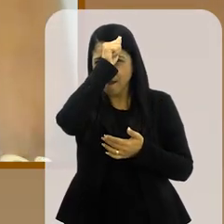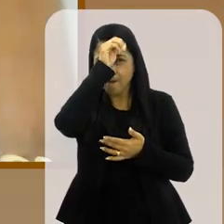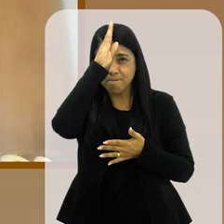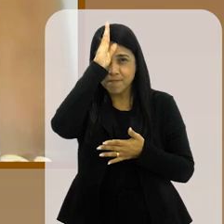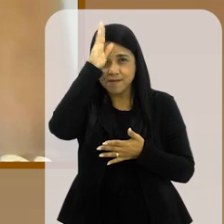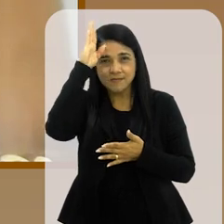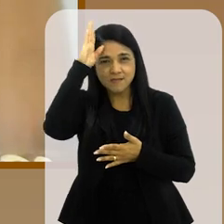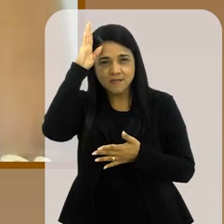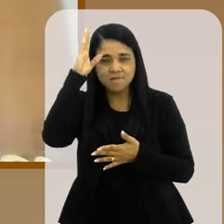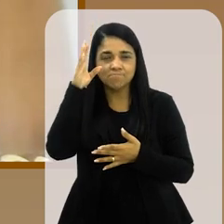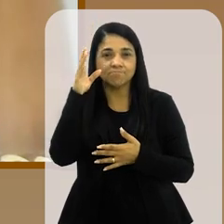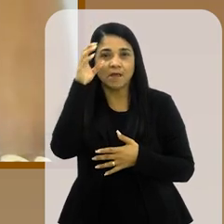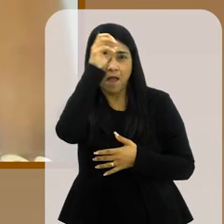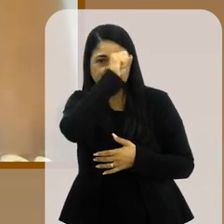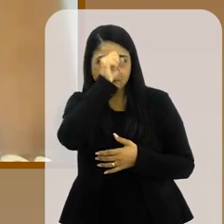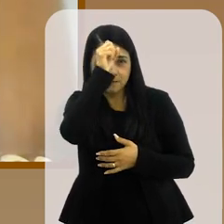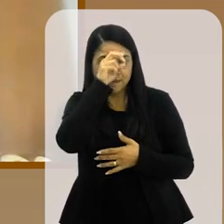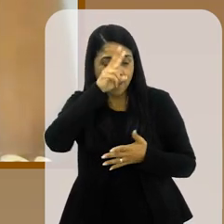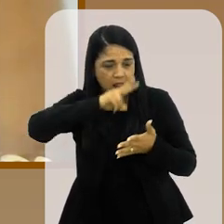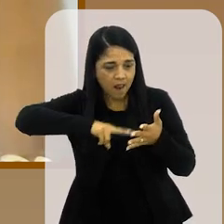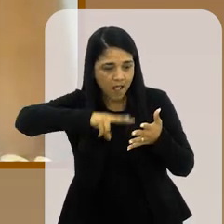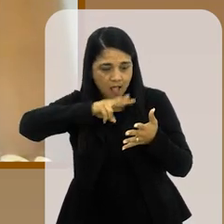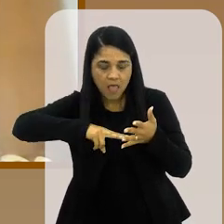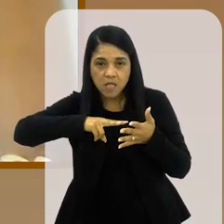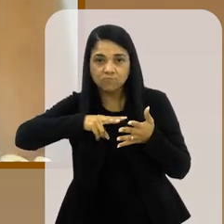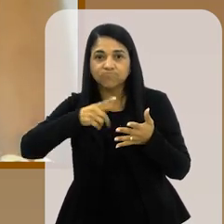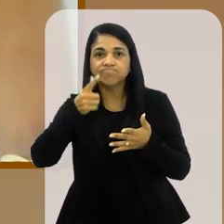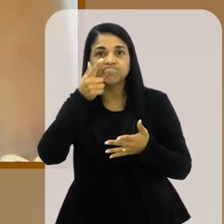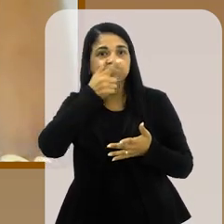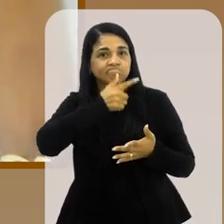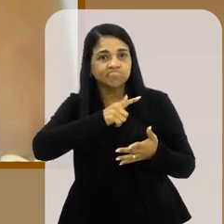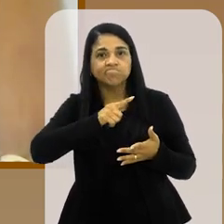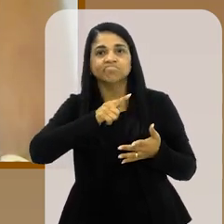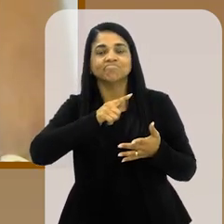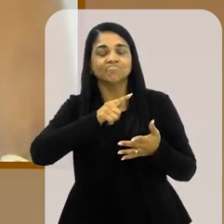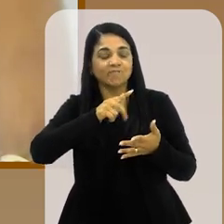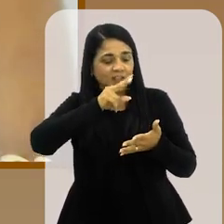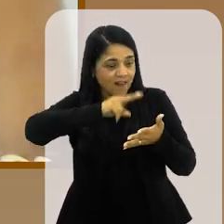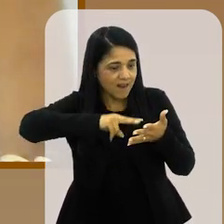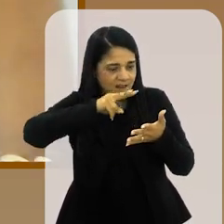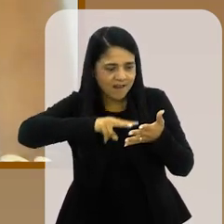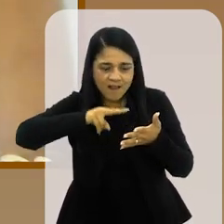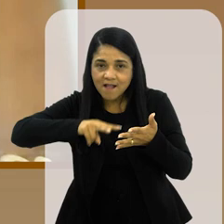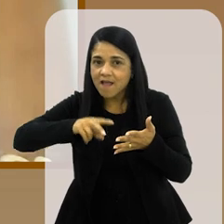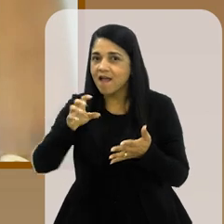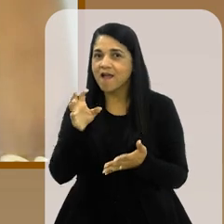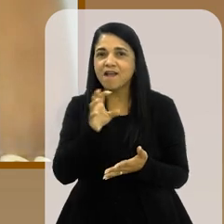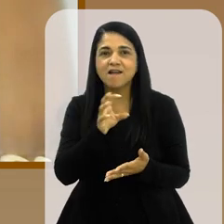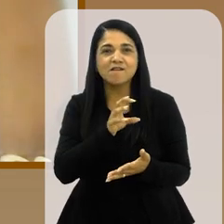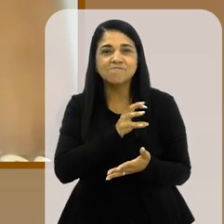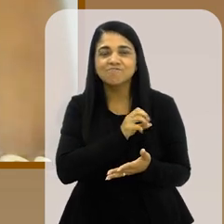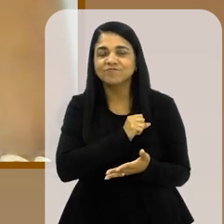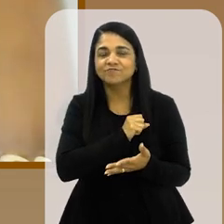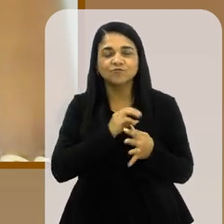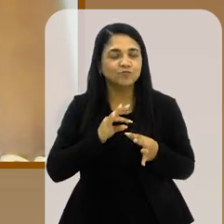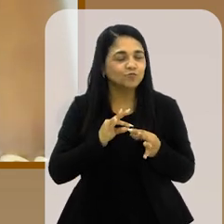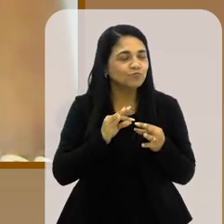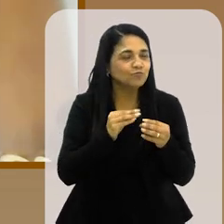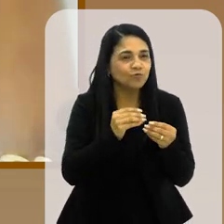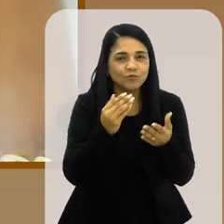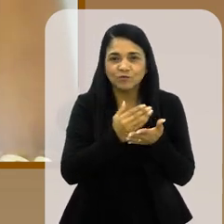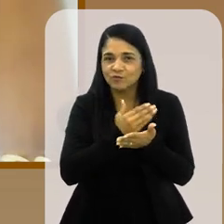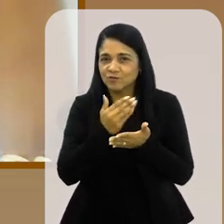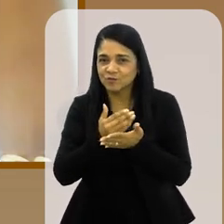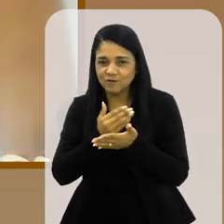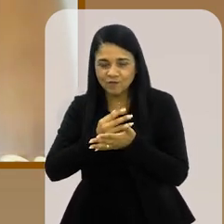leitora, que eu consegui ler, né? Eu fui uma leitora apaixonada por tudo que eu lia, né? Tinha o